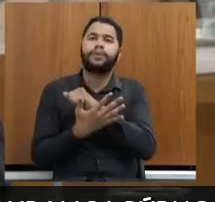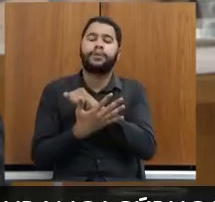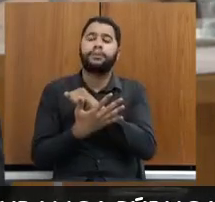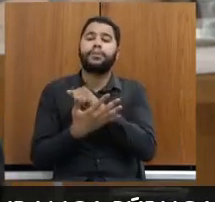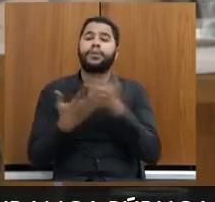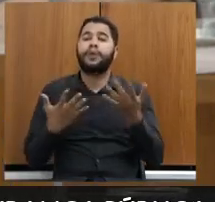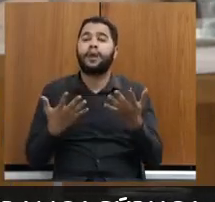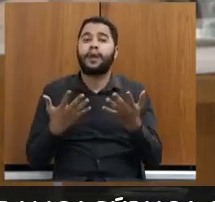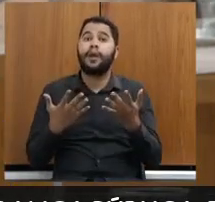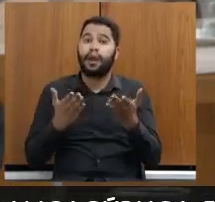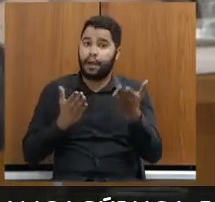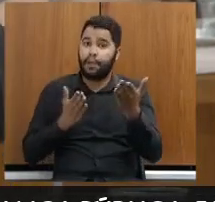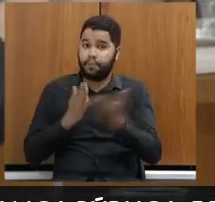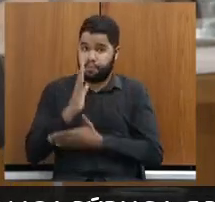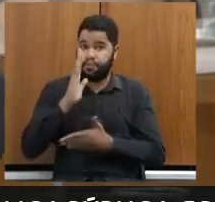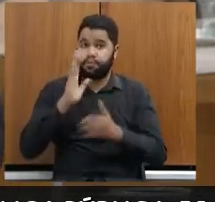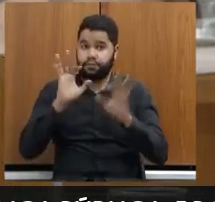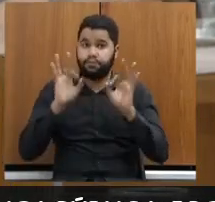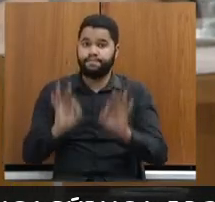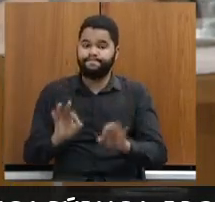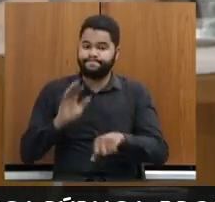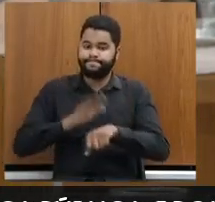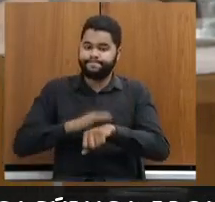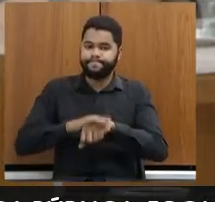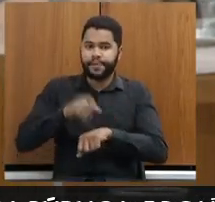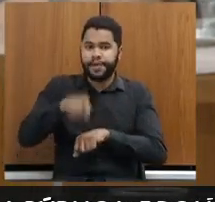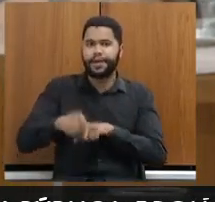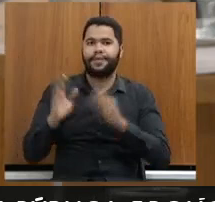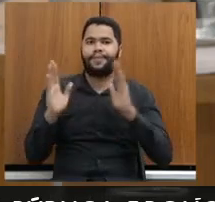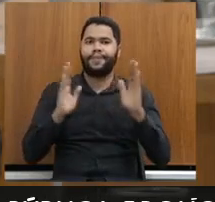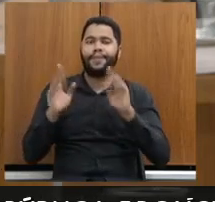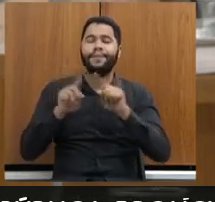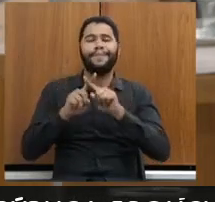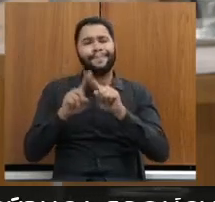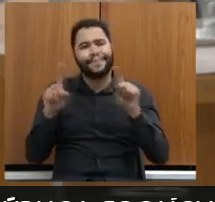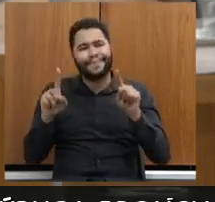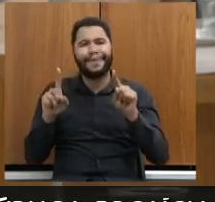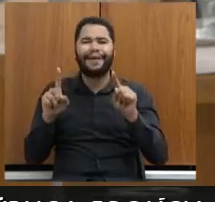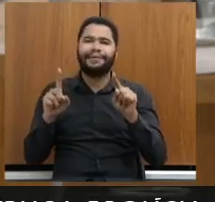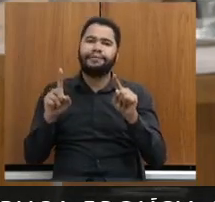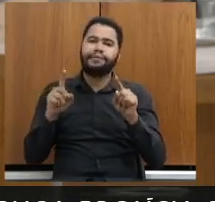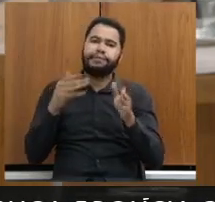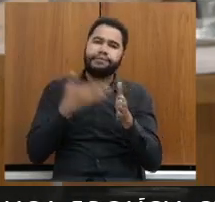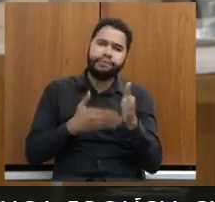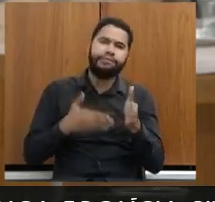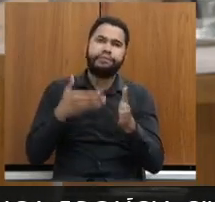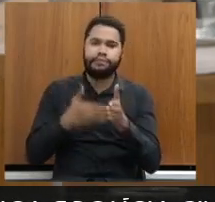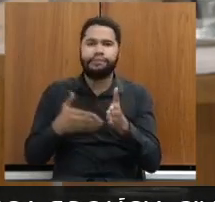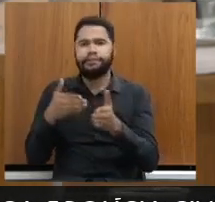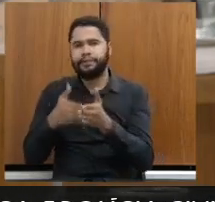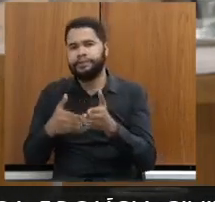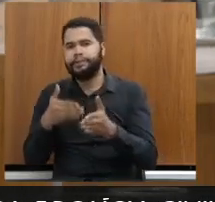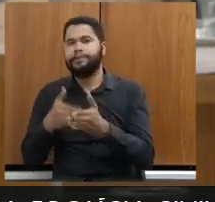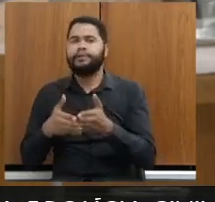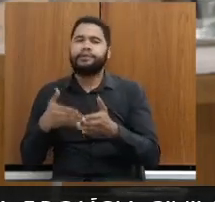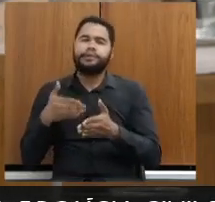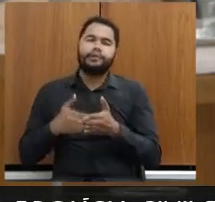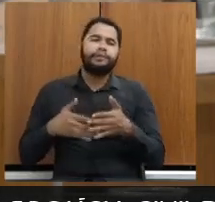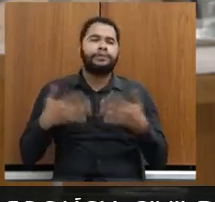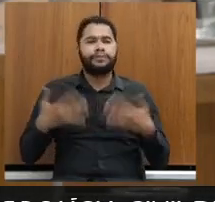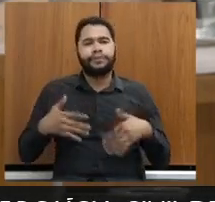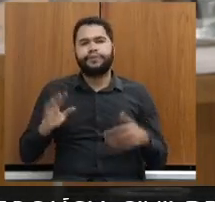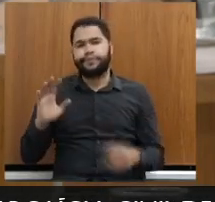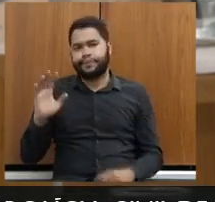projeto era para ter sido aprovado naquele momento mas houve aí Alguns obstáculos alguns embarreiramento